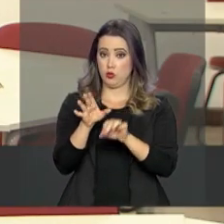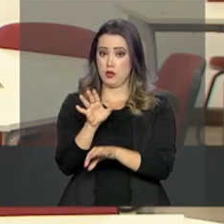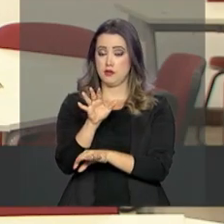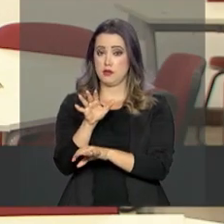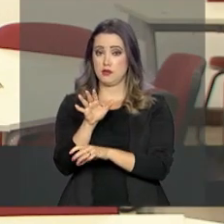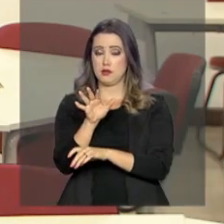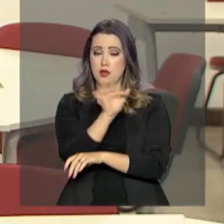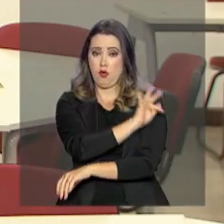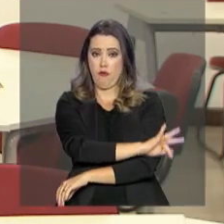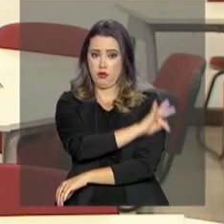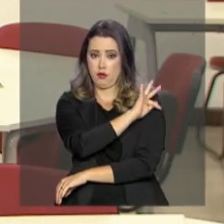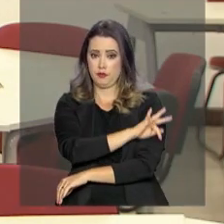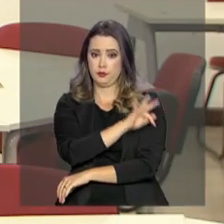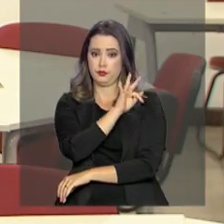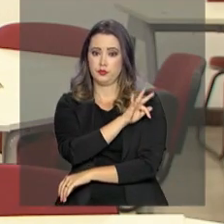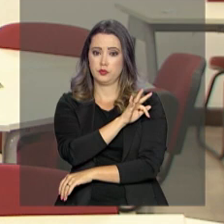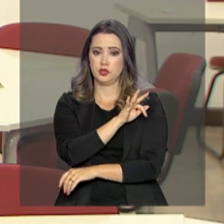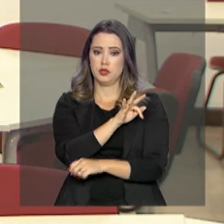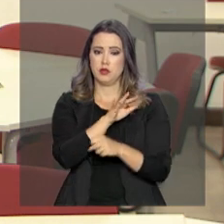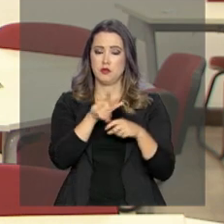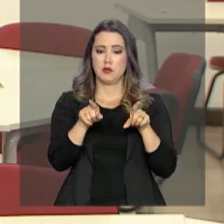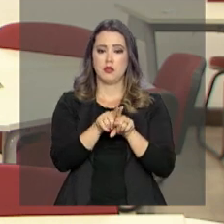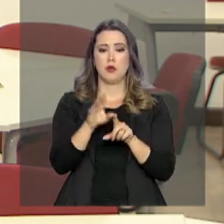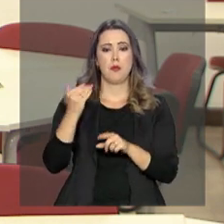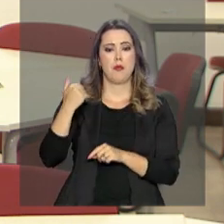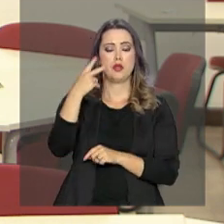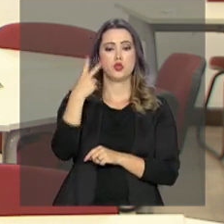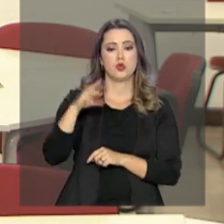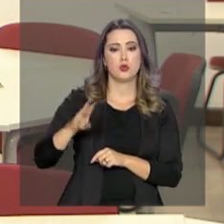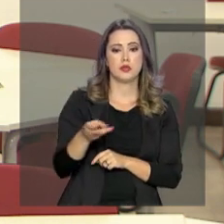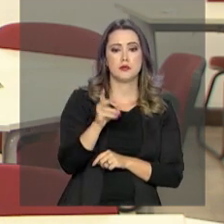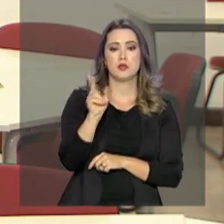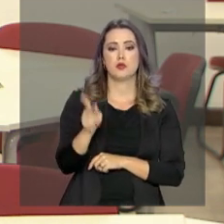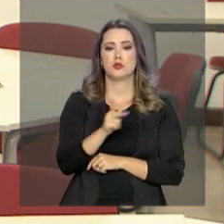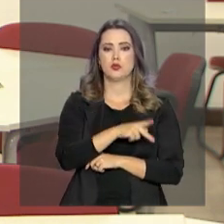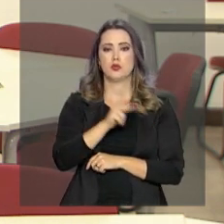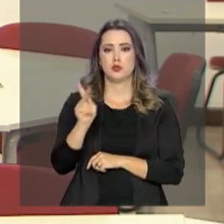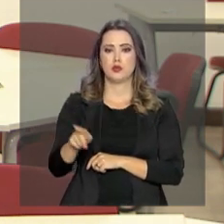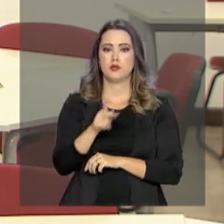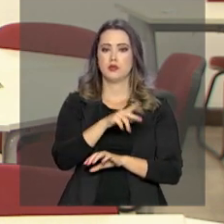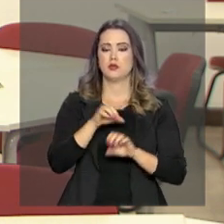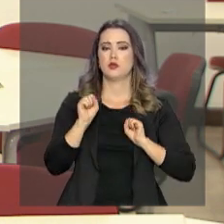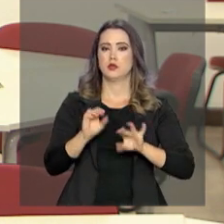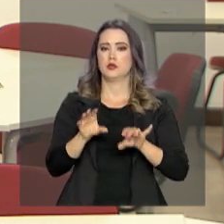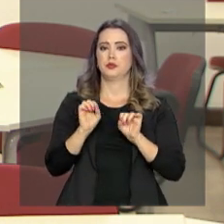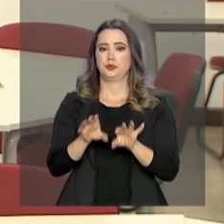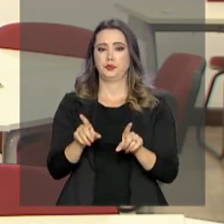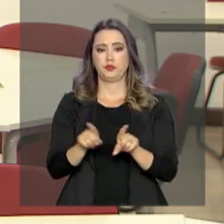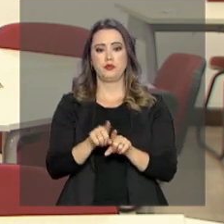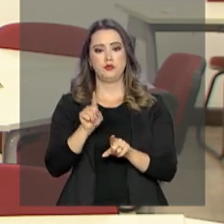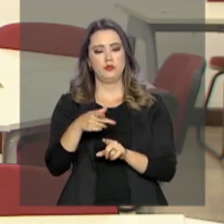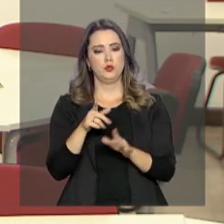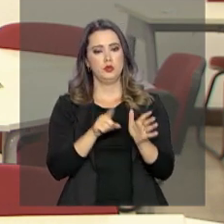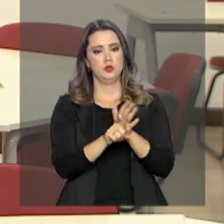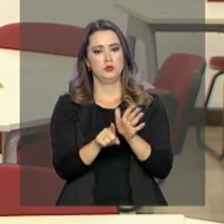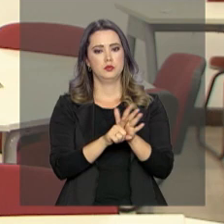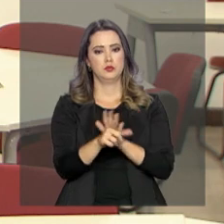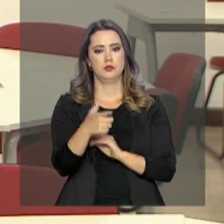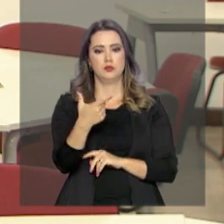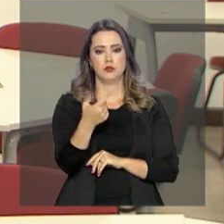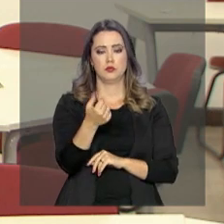2 milhões de professores dentro da sala de aula e segundo o censo escolar de 2017